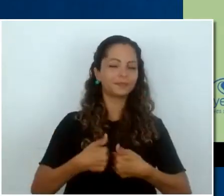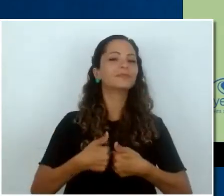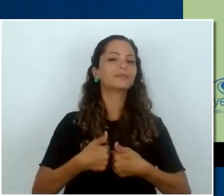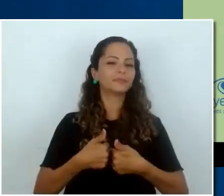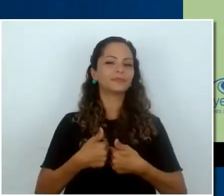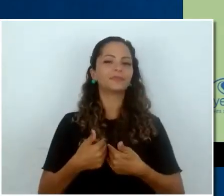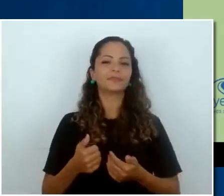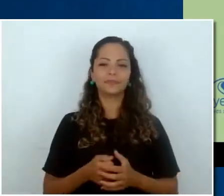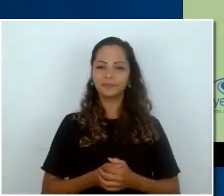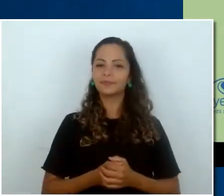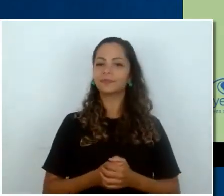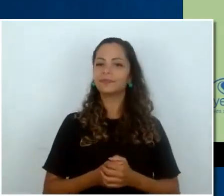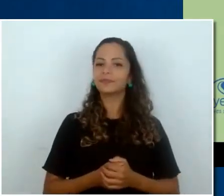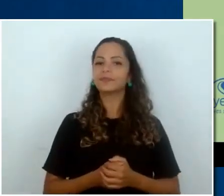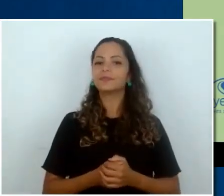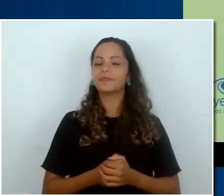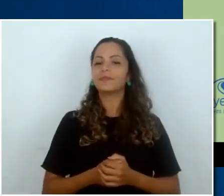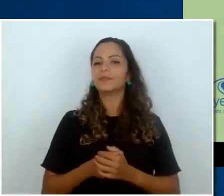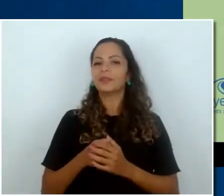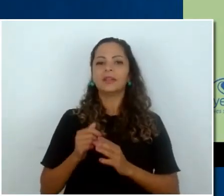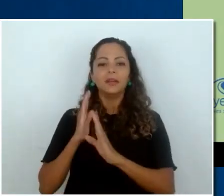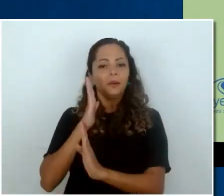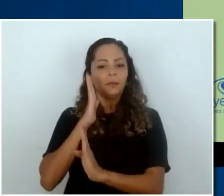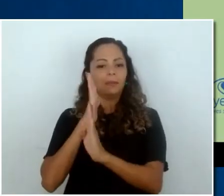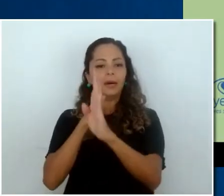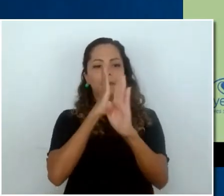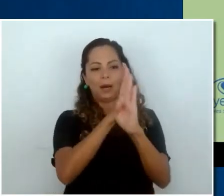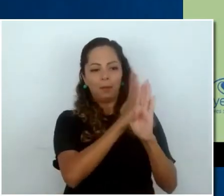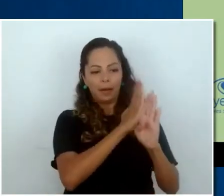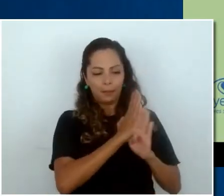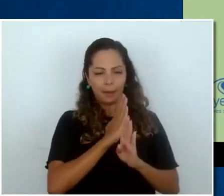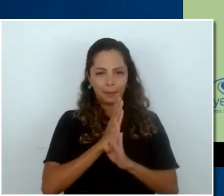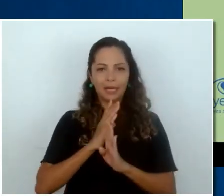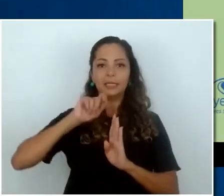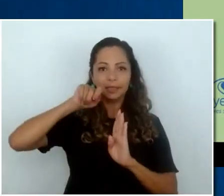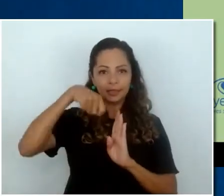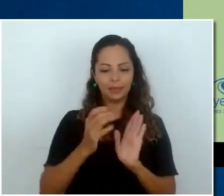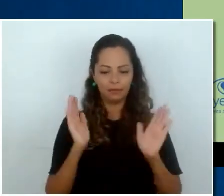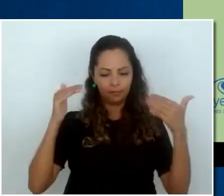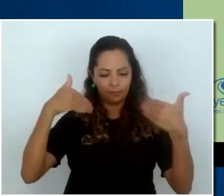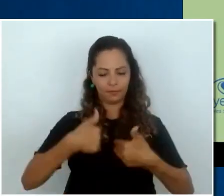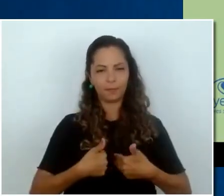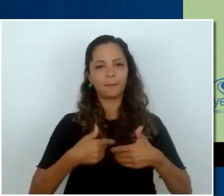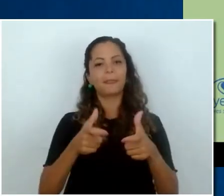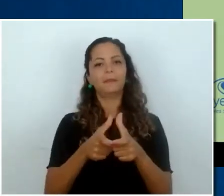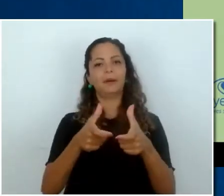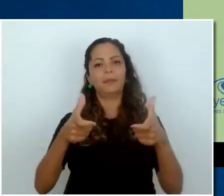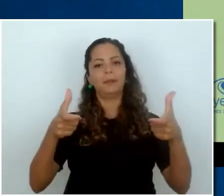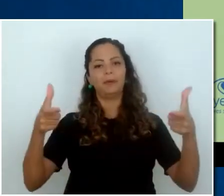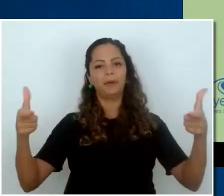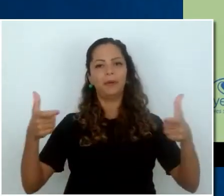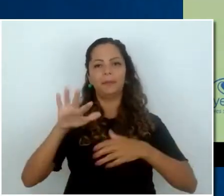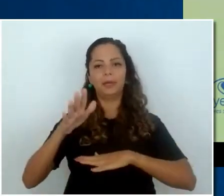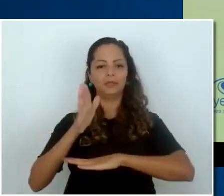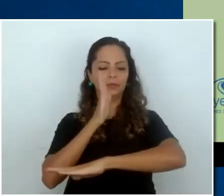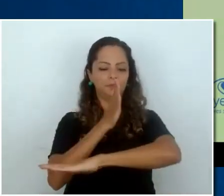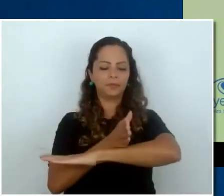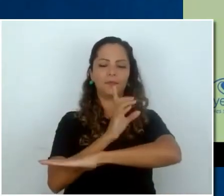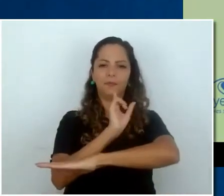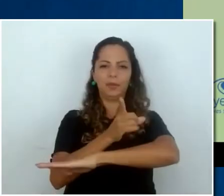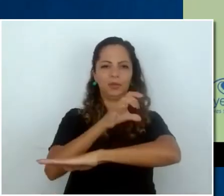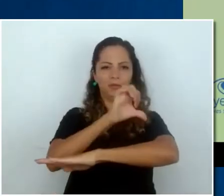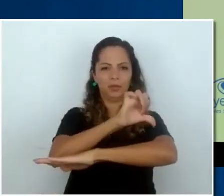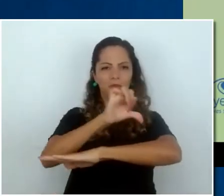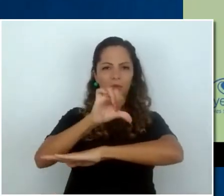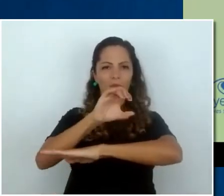chamamos de expansão diagnóstica. Né? Então, a partir do DSM-4, na metade dos anos 90, né, houve uma mudança muito